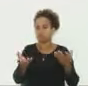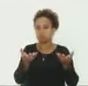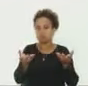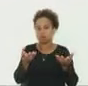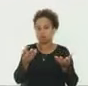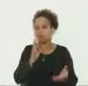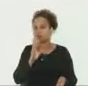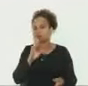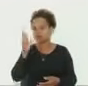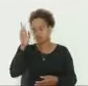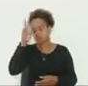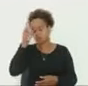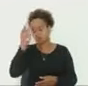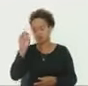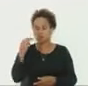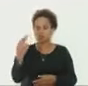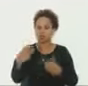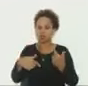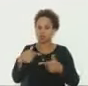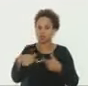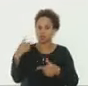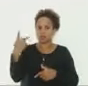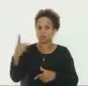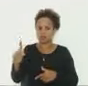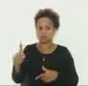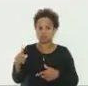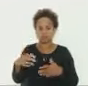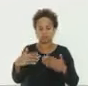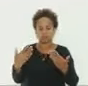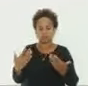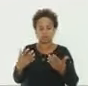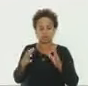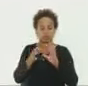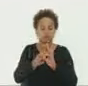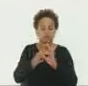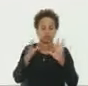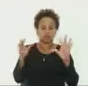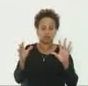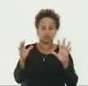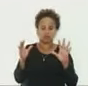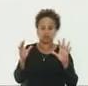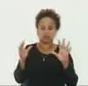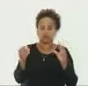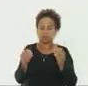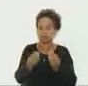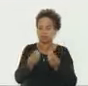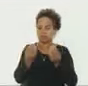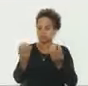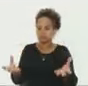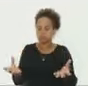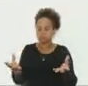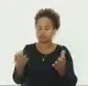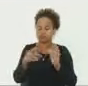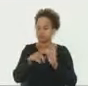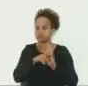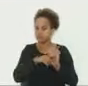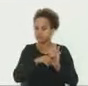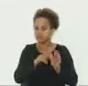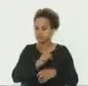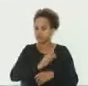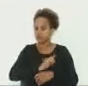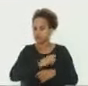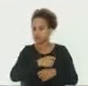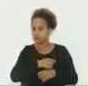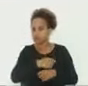ou o trabalho deles. Portanto, sendo livre a doação, não há como fiscalizar. Muito